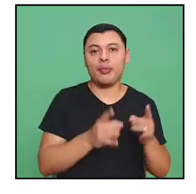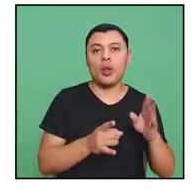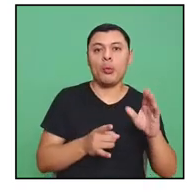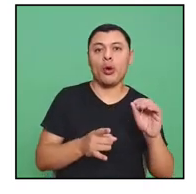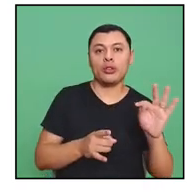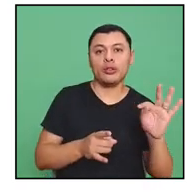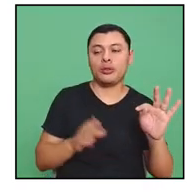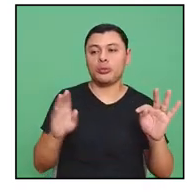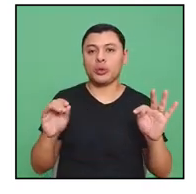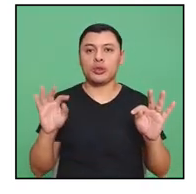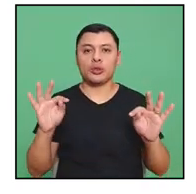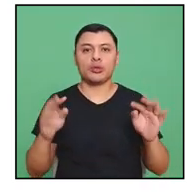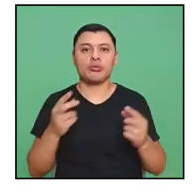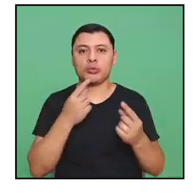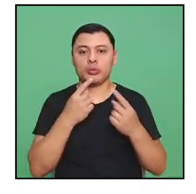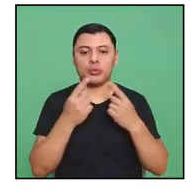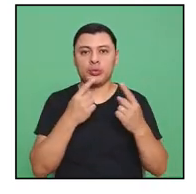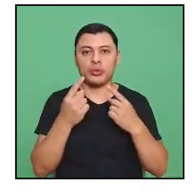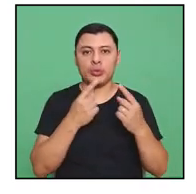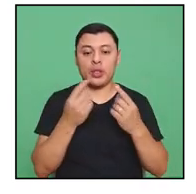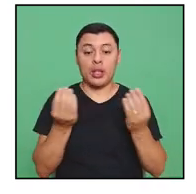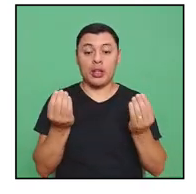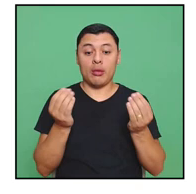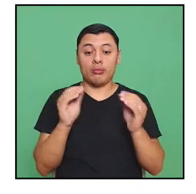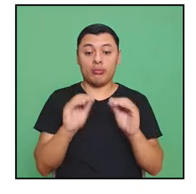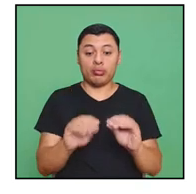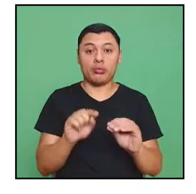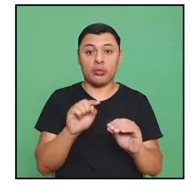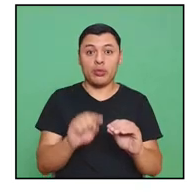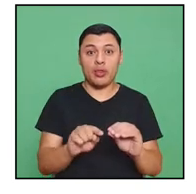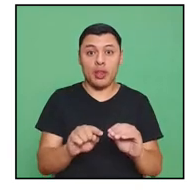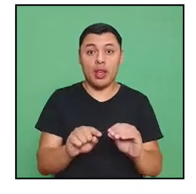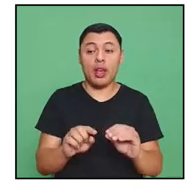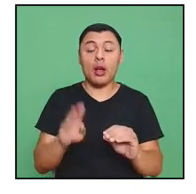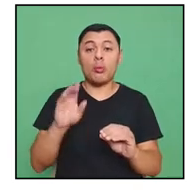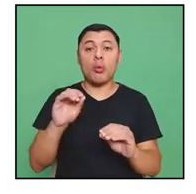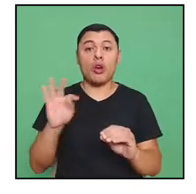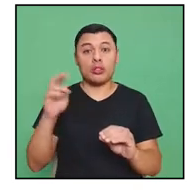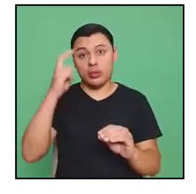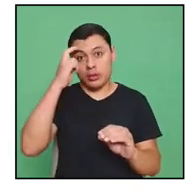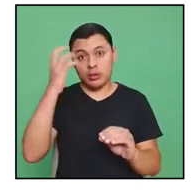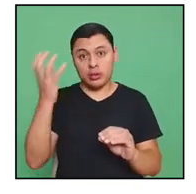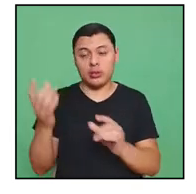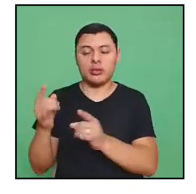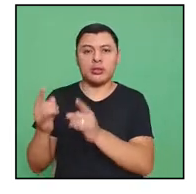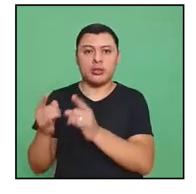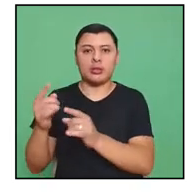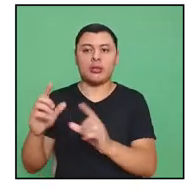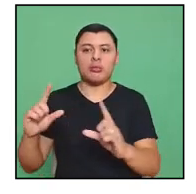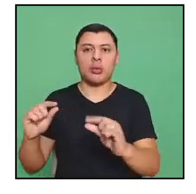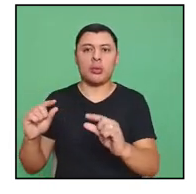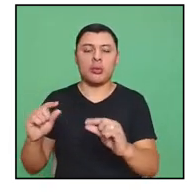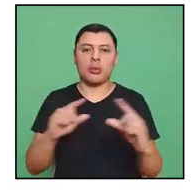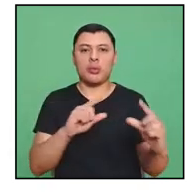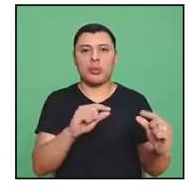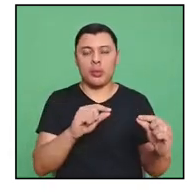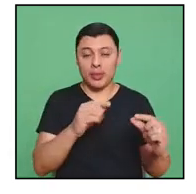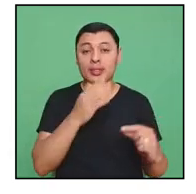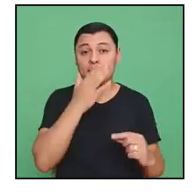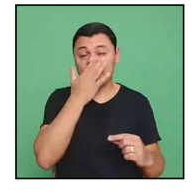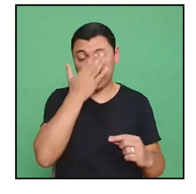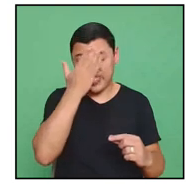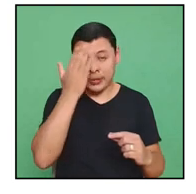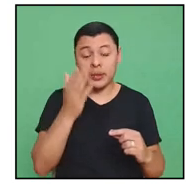ali e esses bots, por meio de inteligência artificial, desenvolvem esse diálogo. Na peça, na montagem,